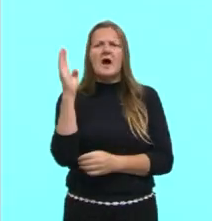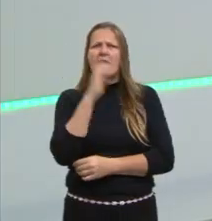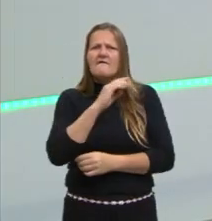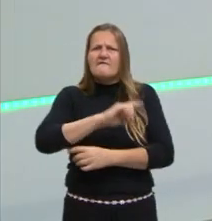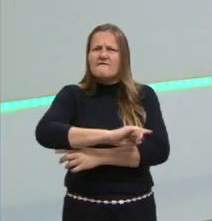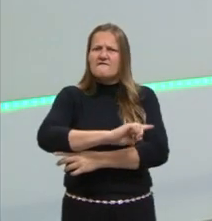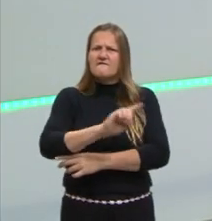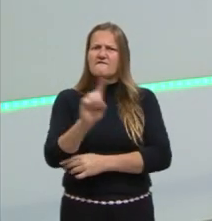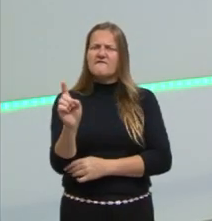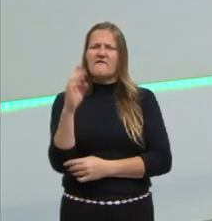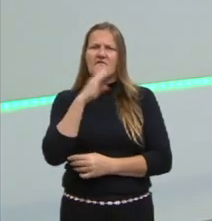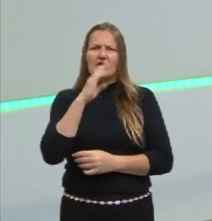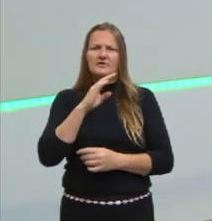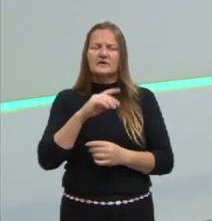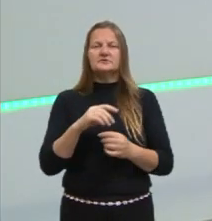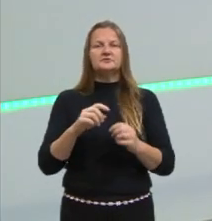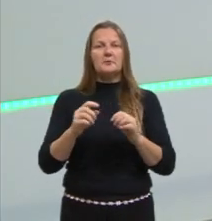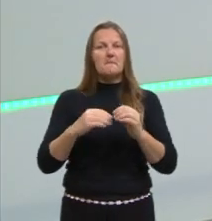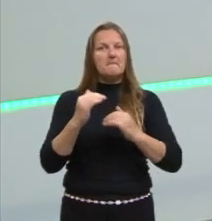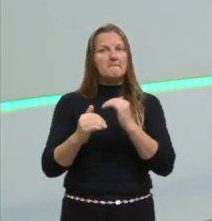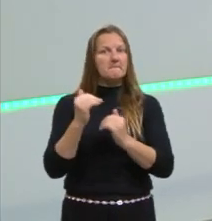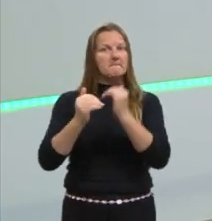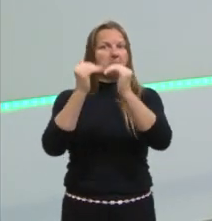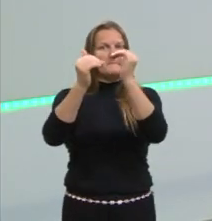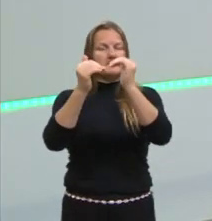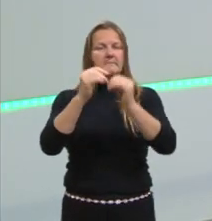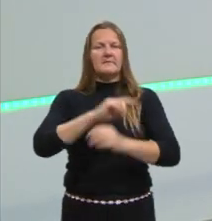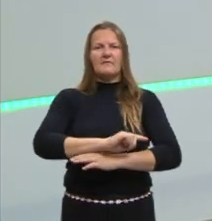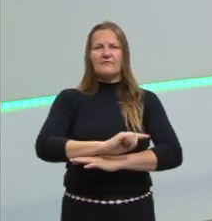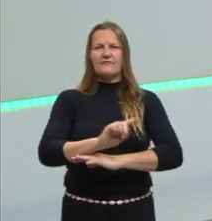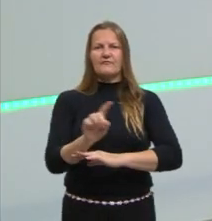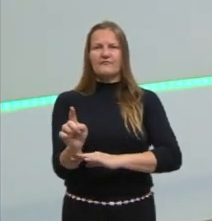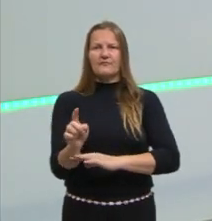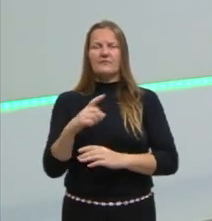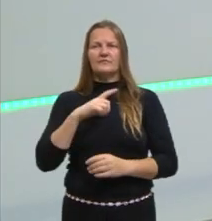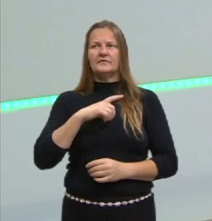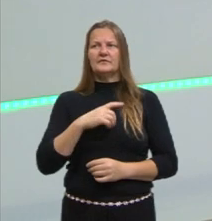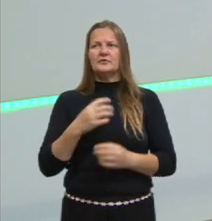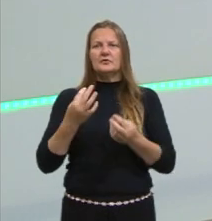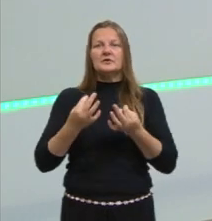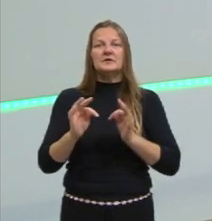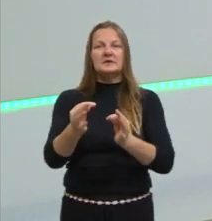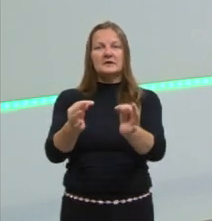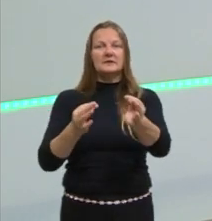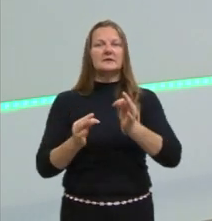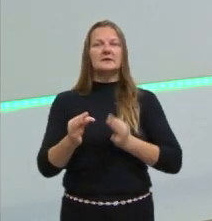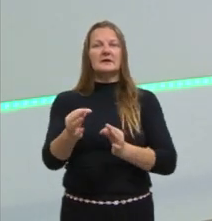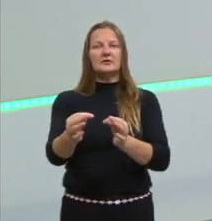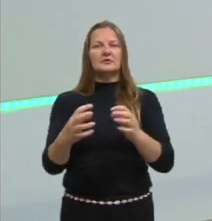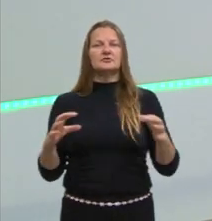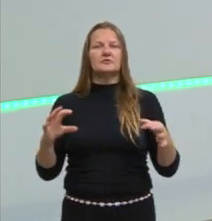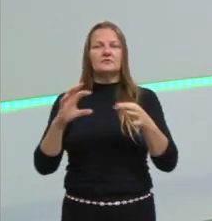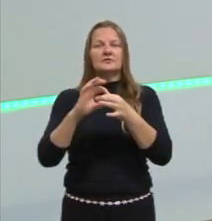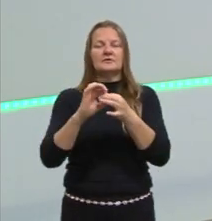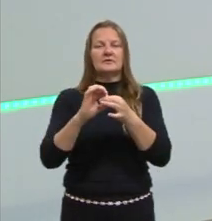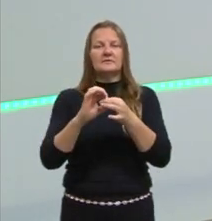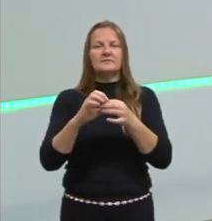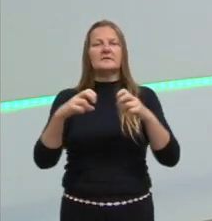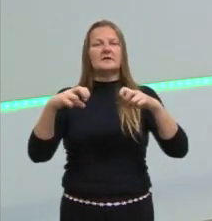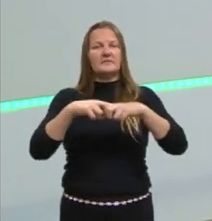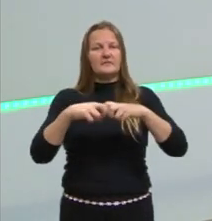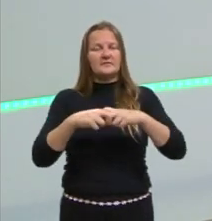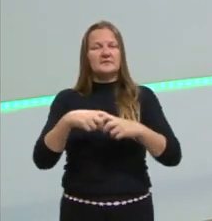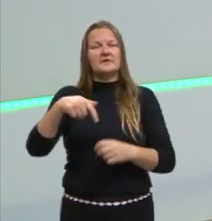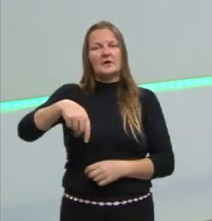com que as máquinas computacionais operam então muito do que a gente tem hoje de tecnologia tá ligada a física quântica também